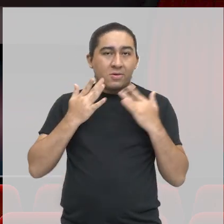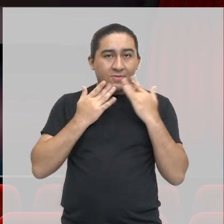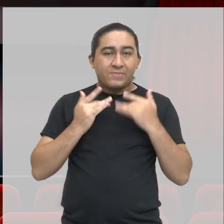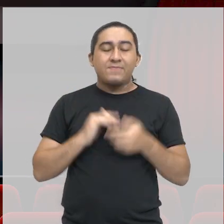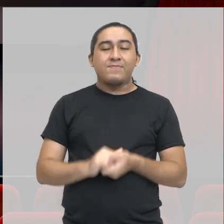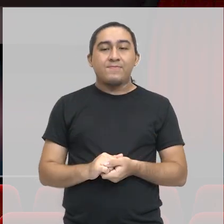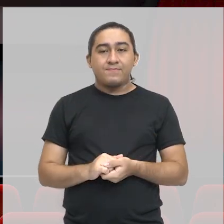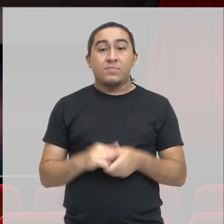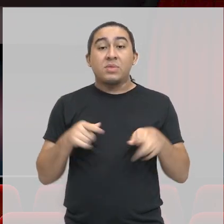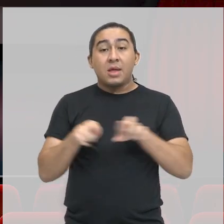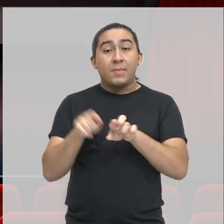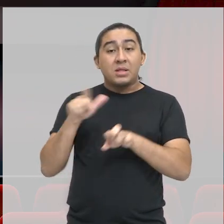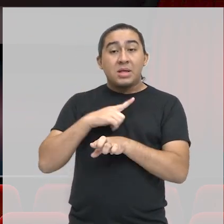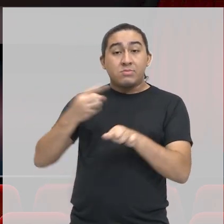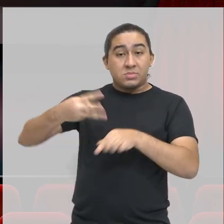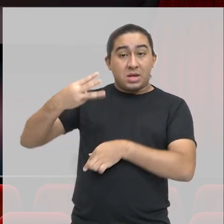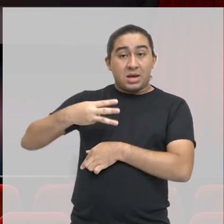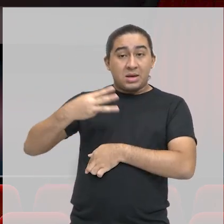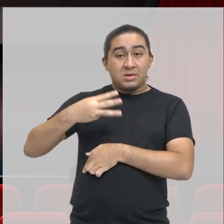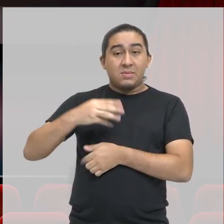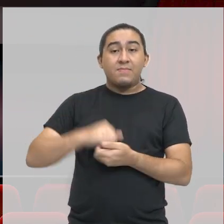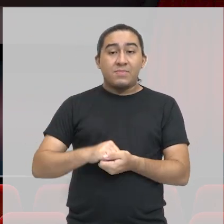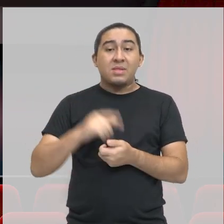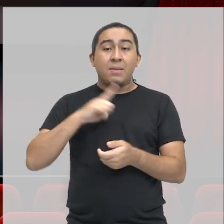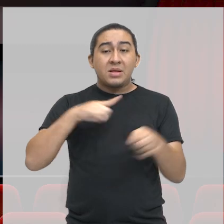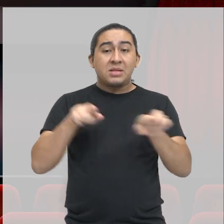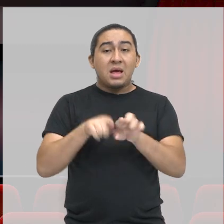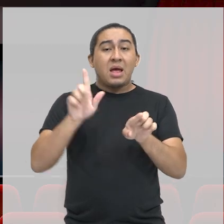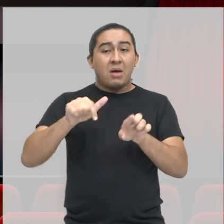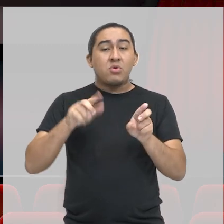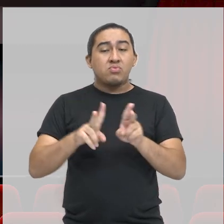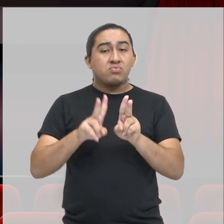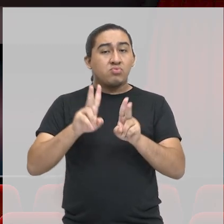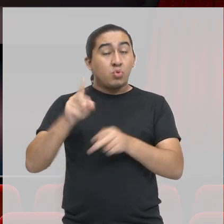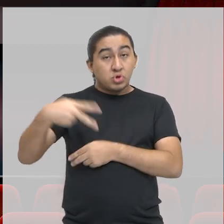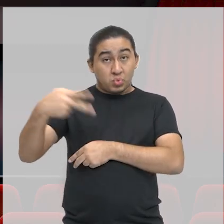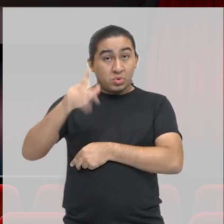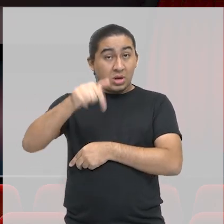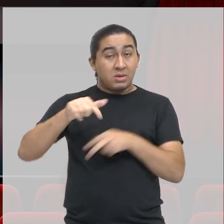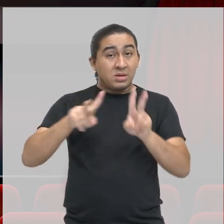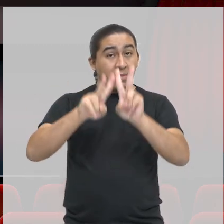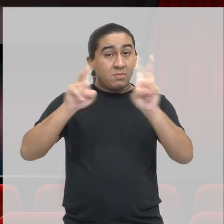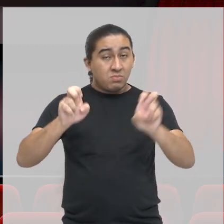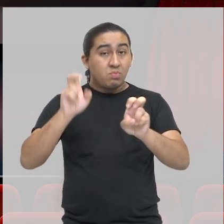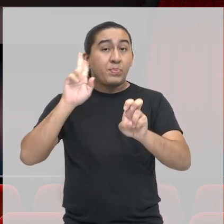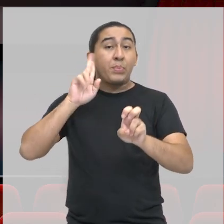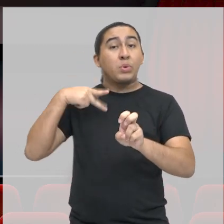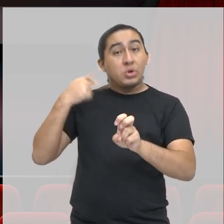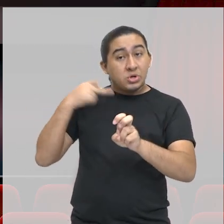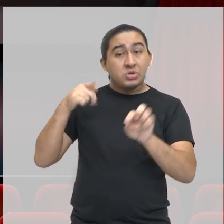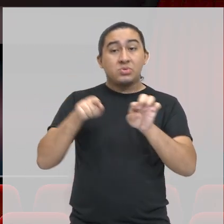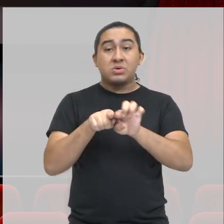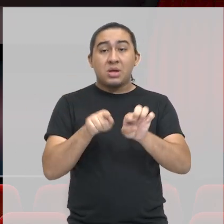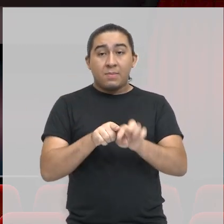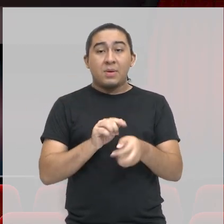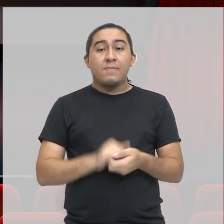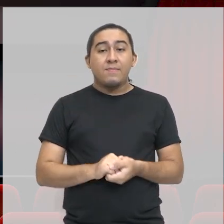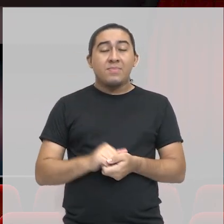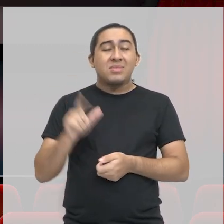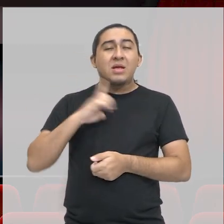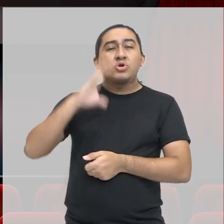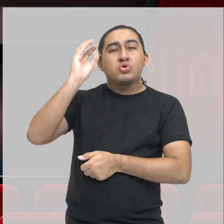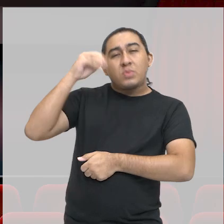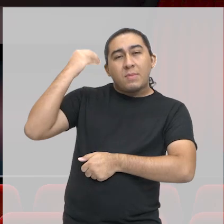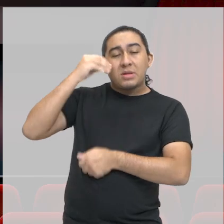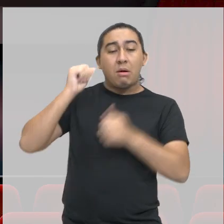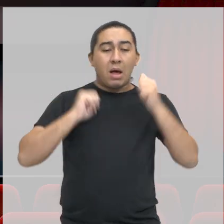teatro político também, que vai falar sobre a política, e o teatro experimental, que o dramaturgo, os atores,